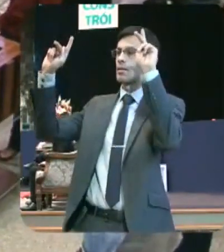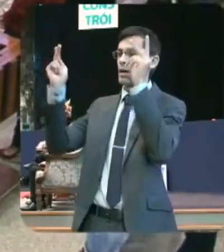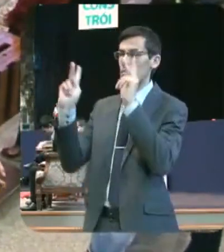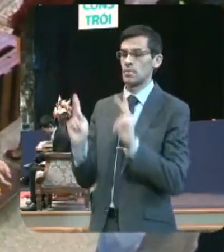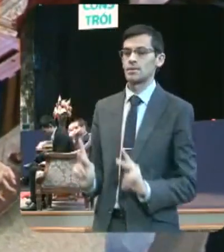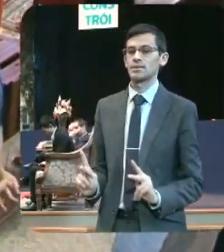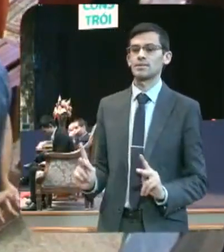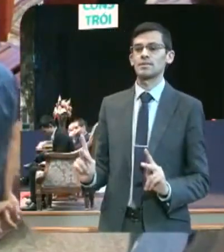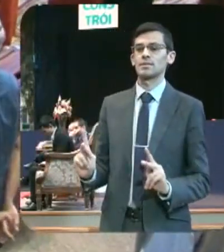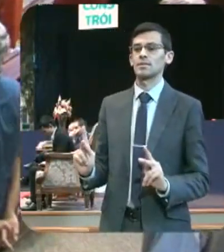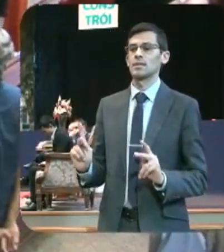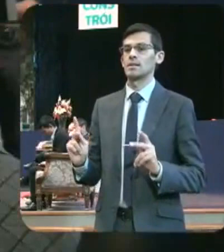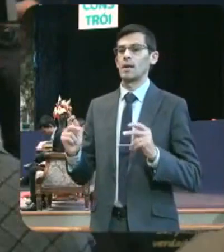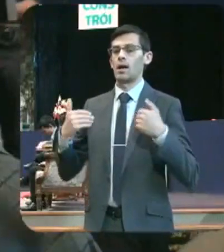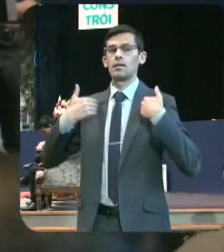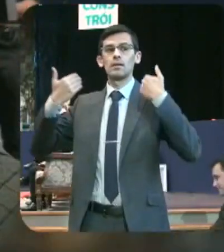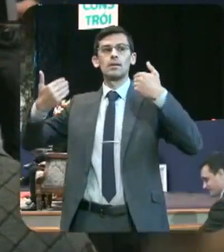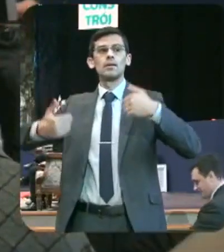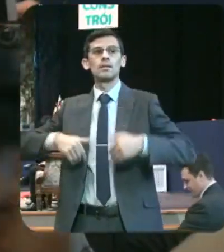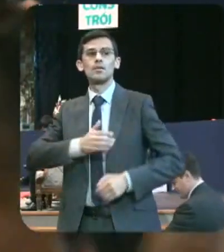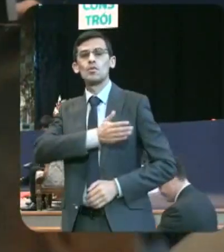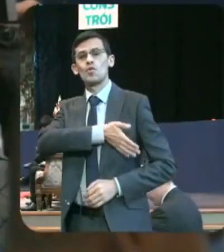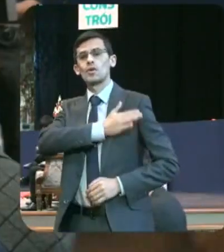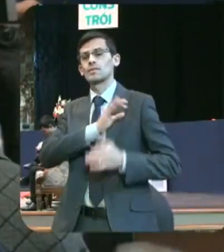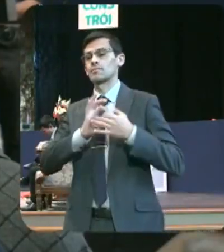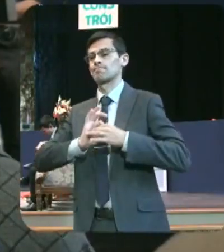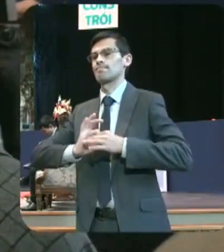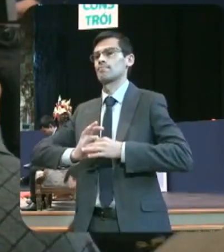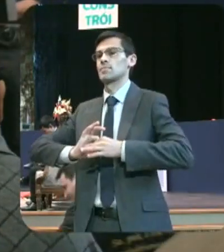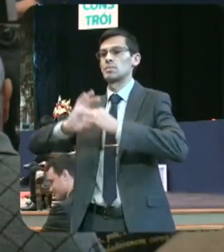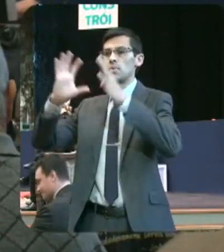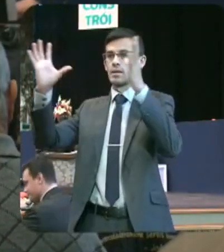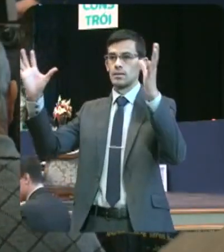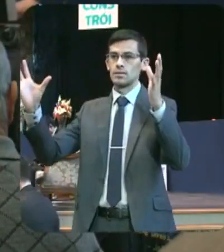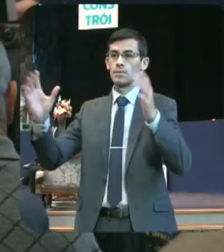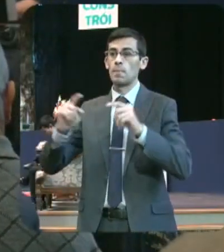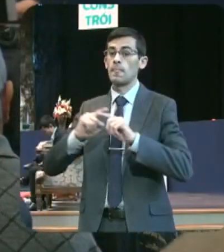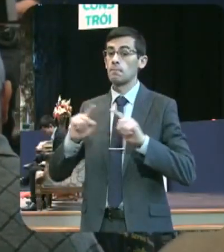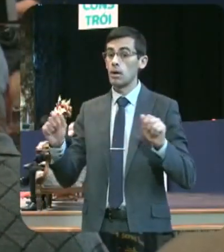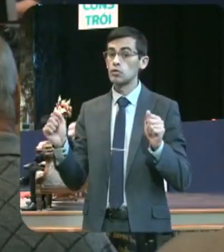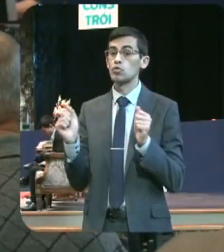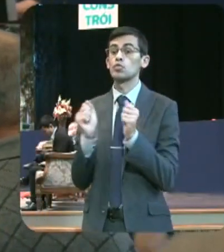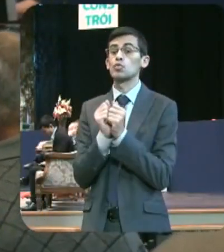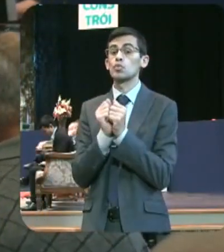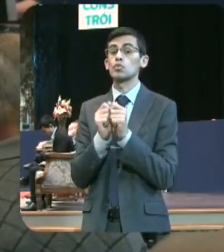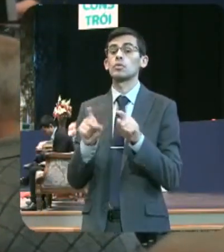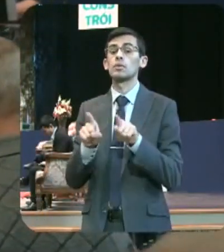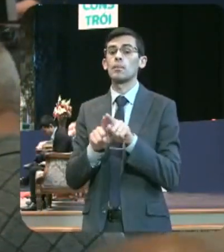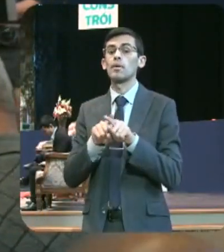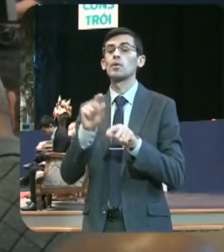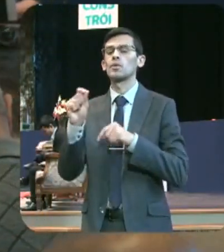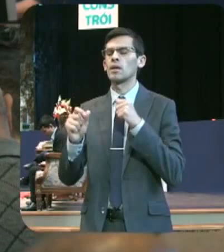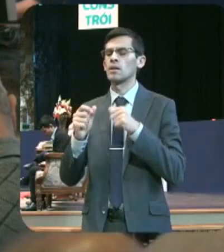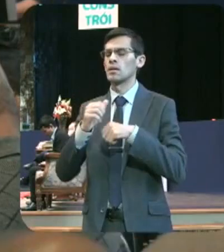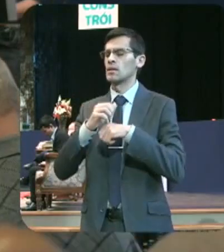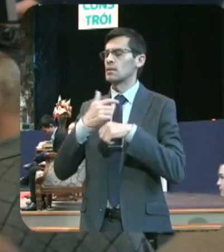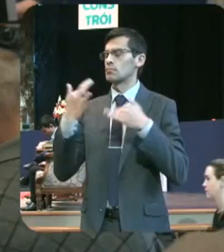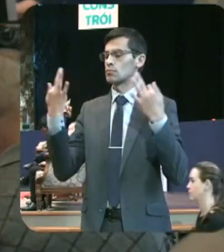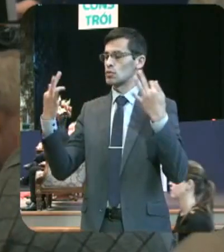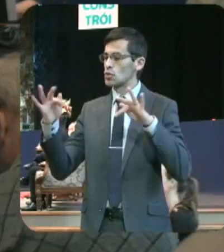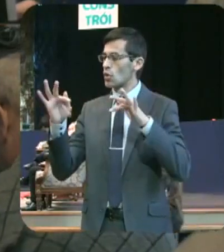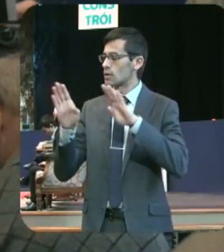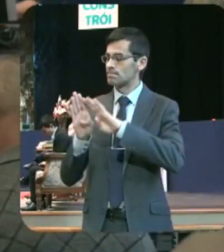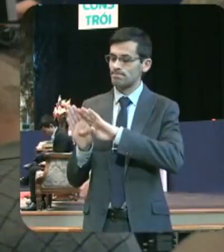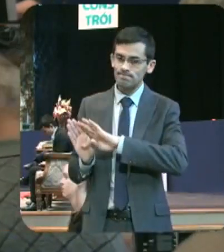as transgressões, as iniquidades, mas junto com elas Ele leva as nossas